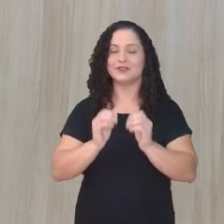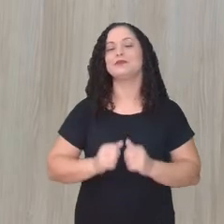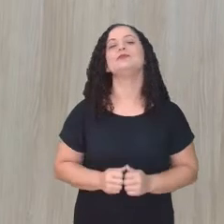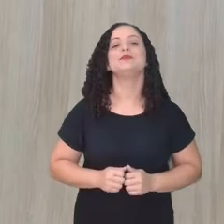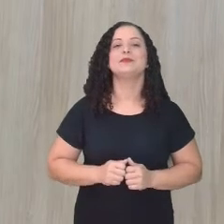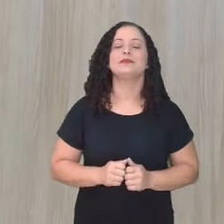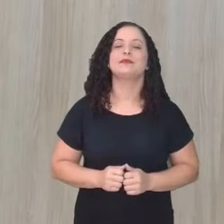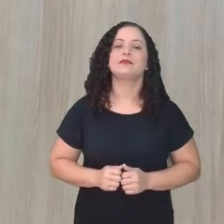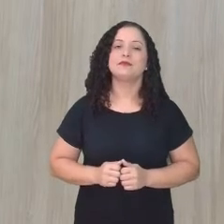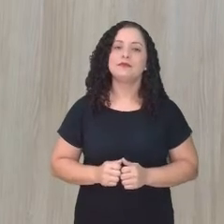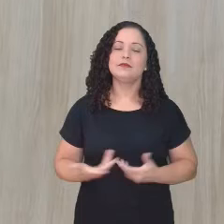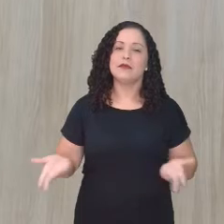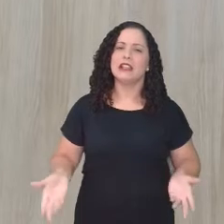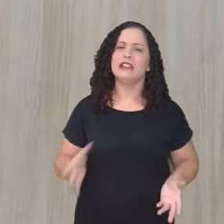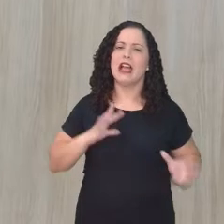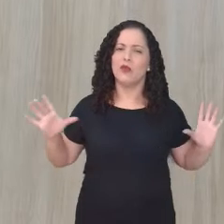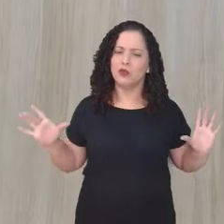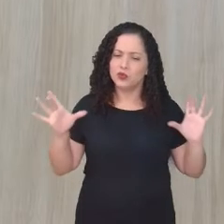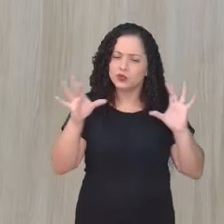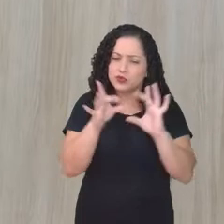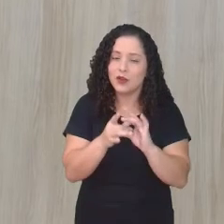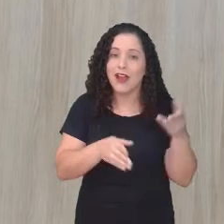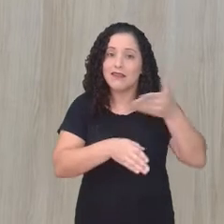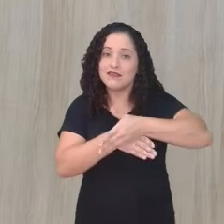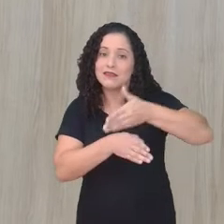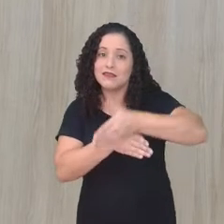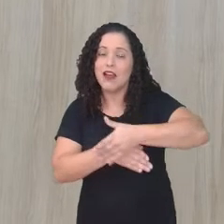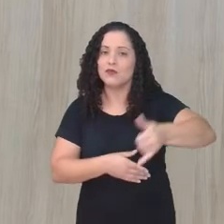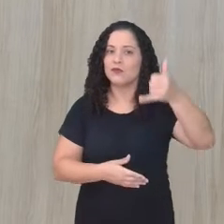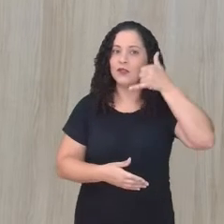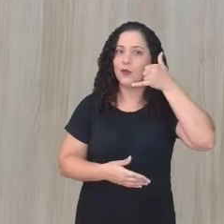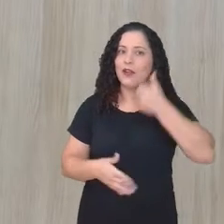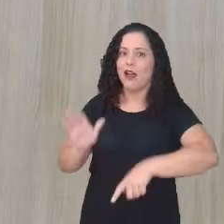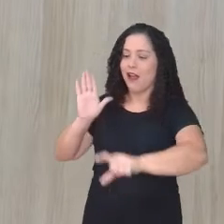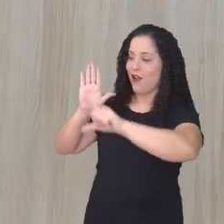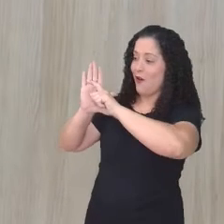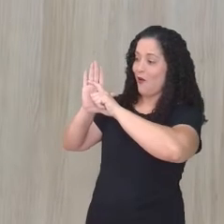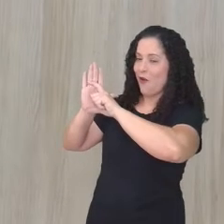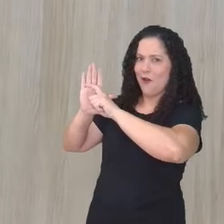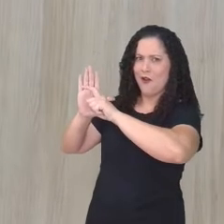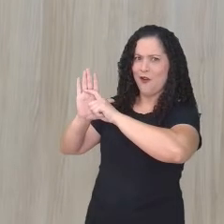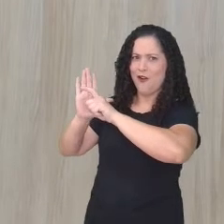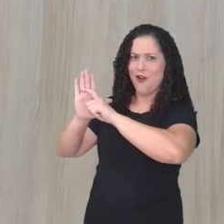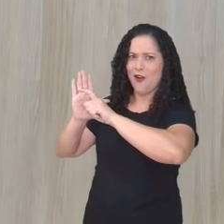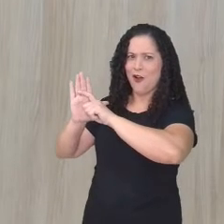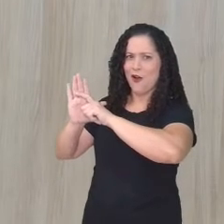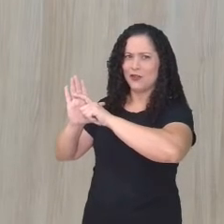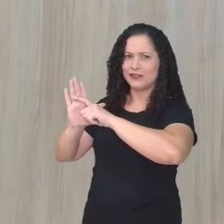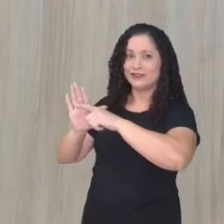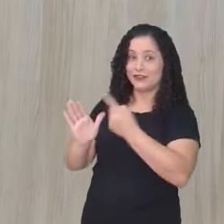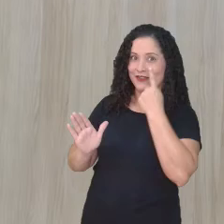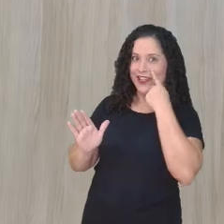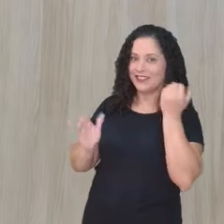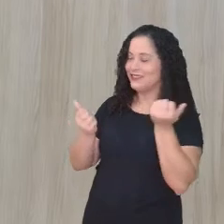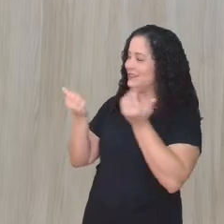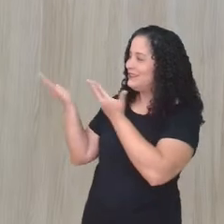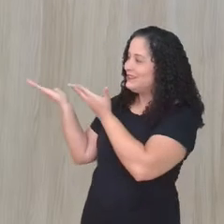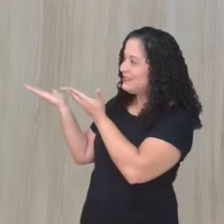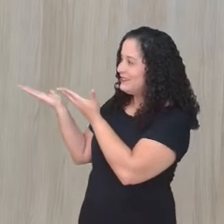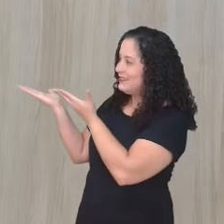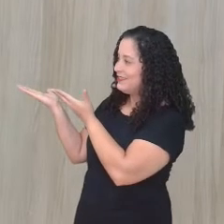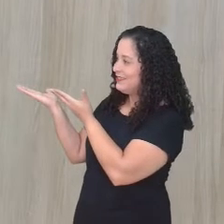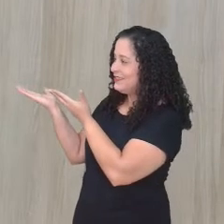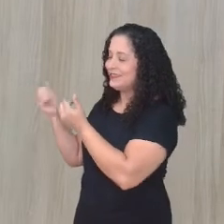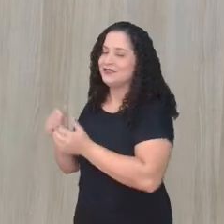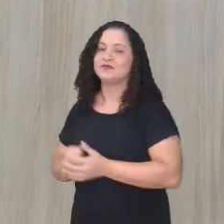é? Para se conectar. Vocês apontam o celular para os QR Code que aparece na tela da sua TV